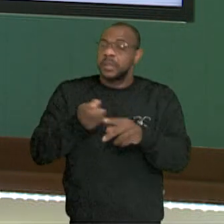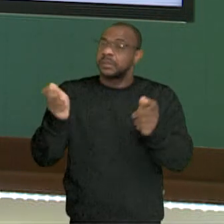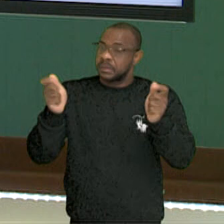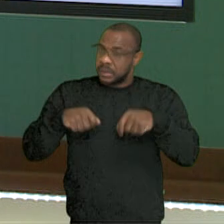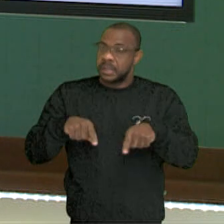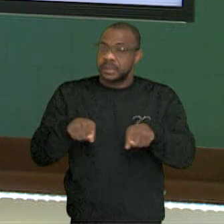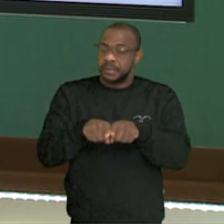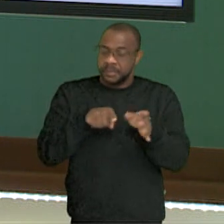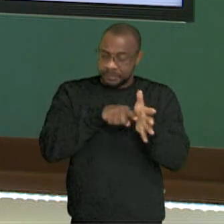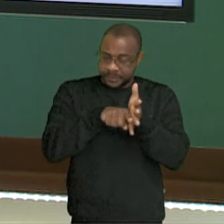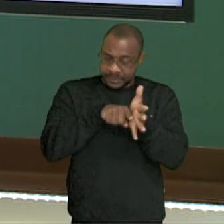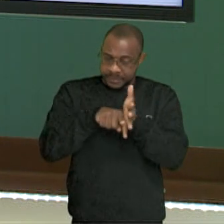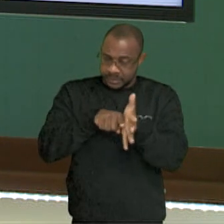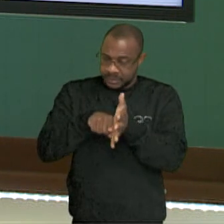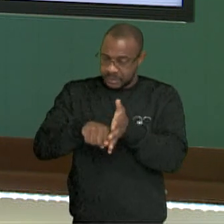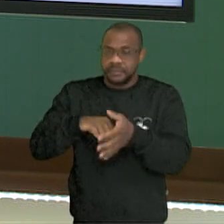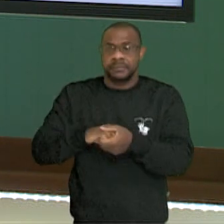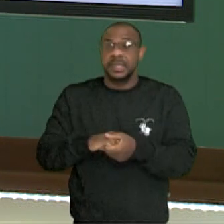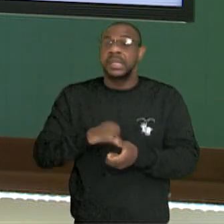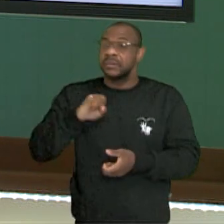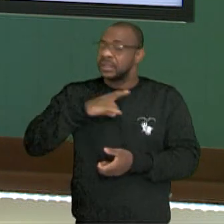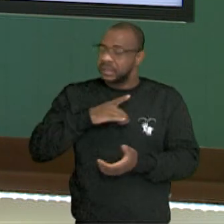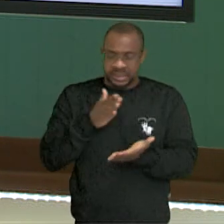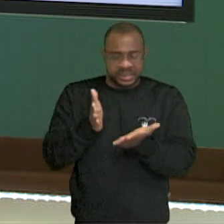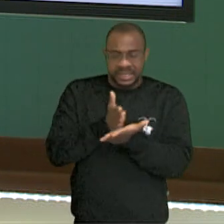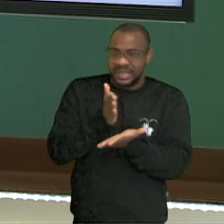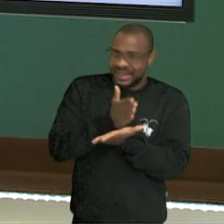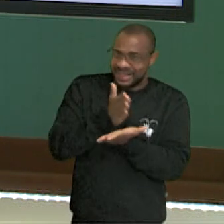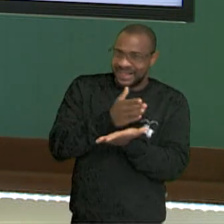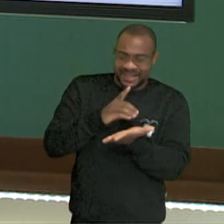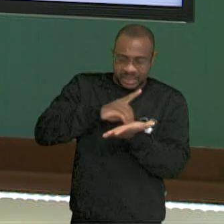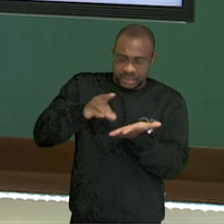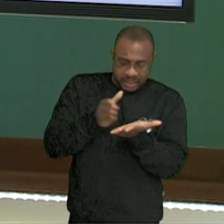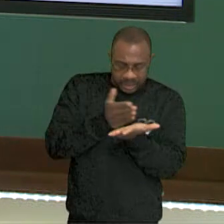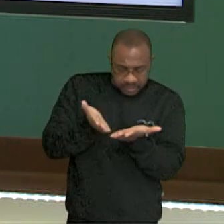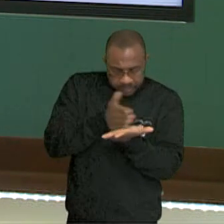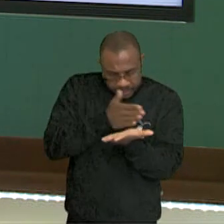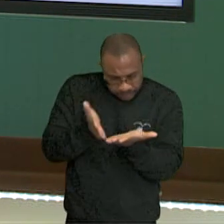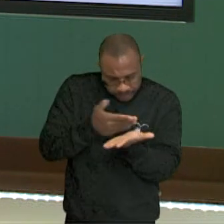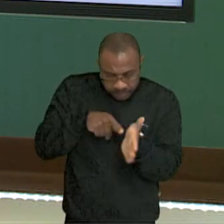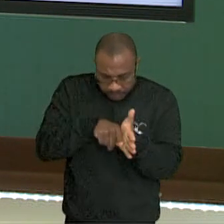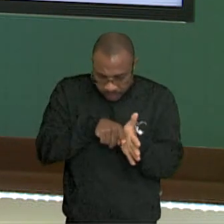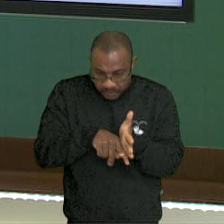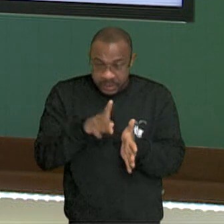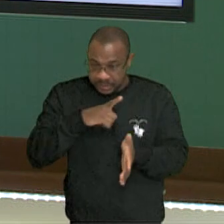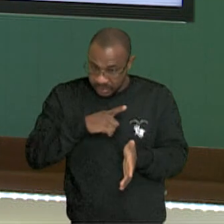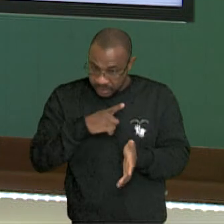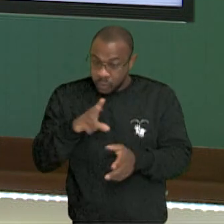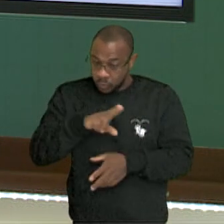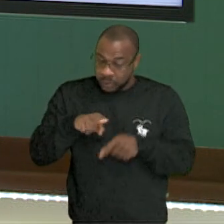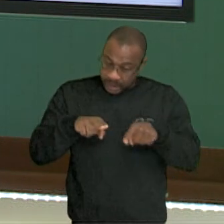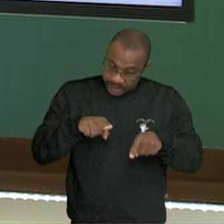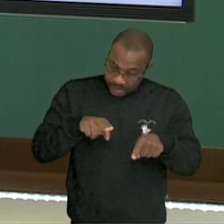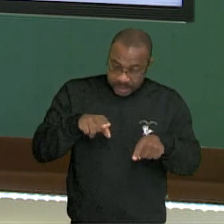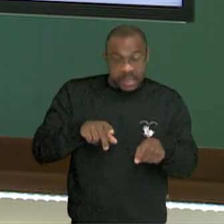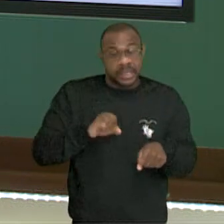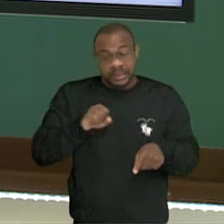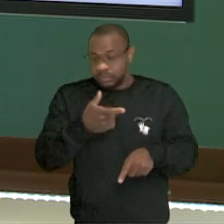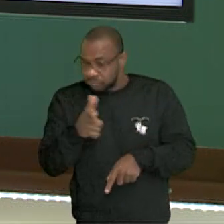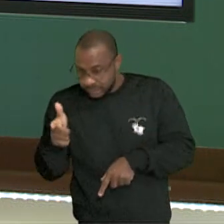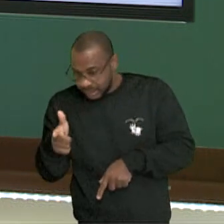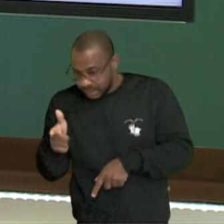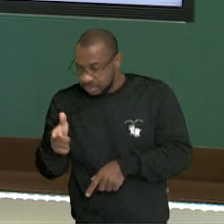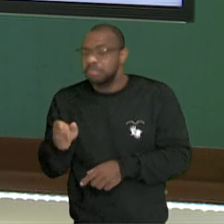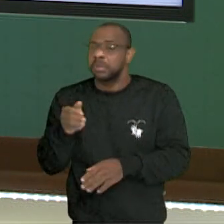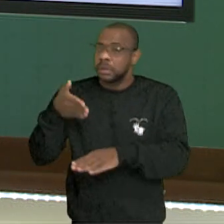dicionário físico, aquele que a gente pode manipular, folhear as páginas, utilize aquele. Caso você não tenha, você não